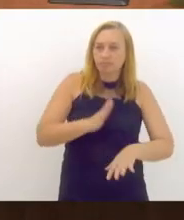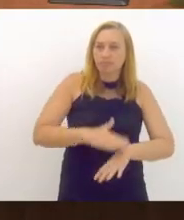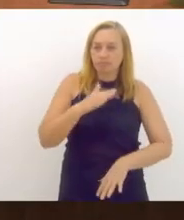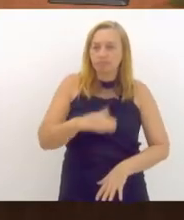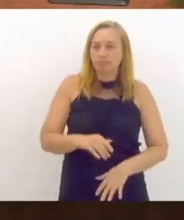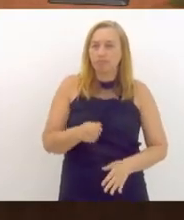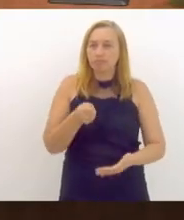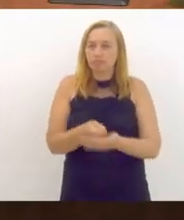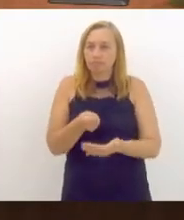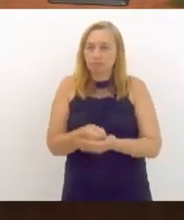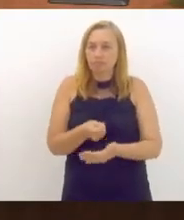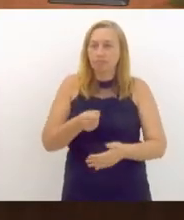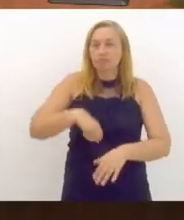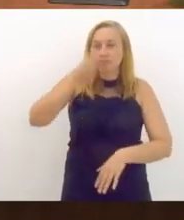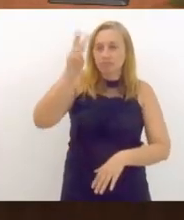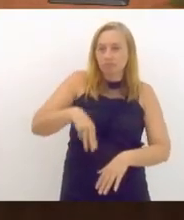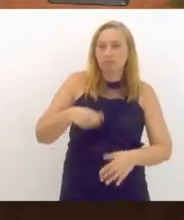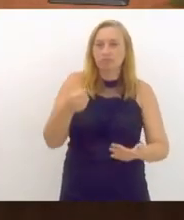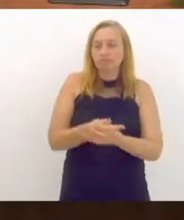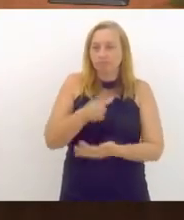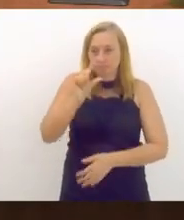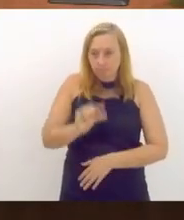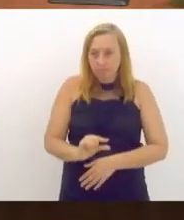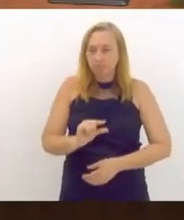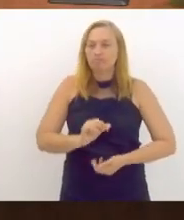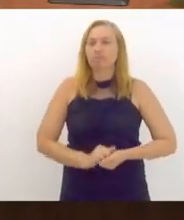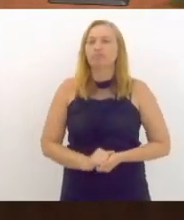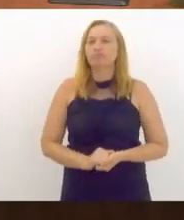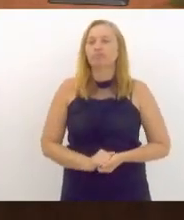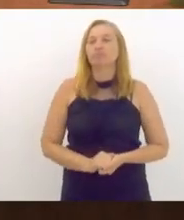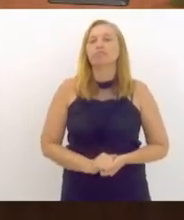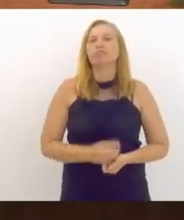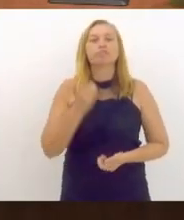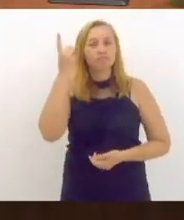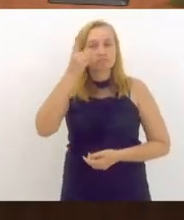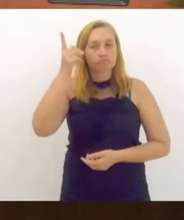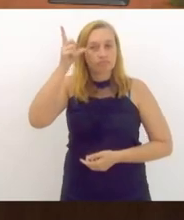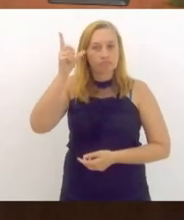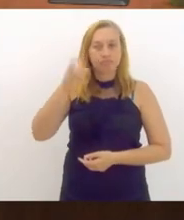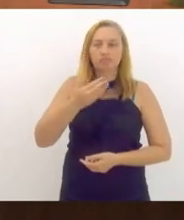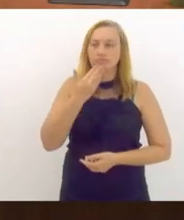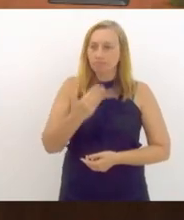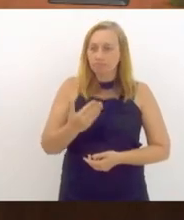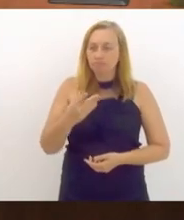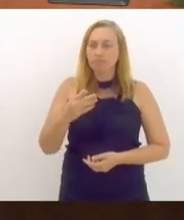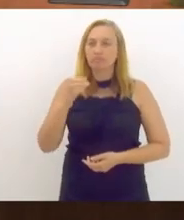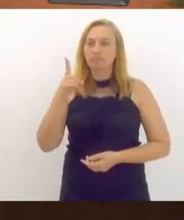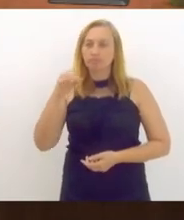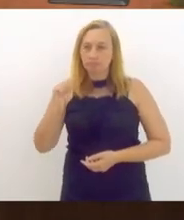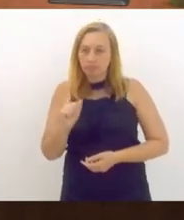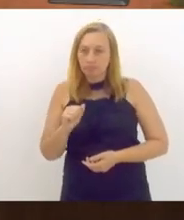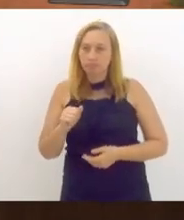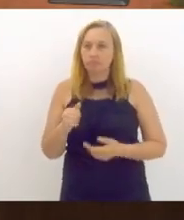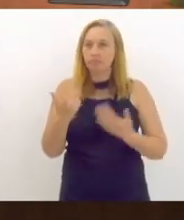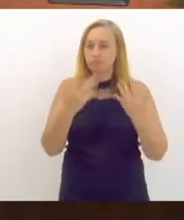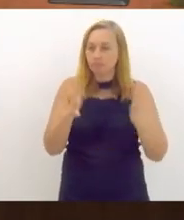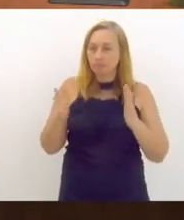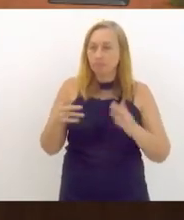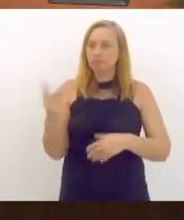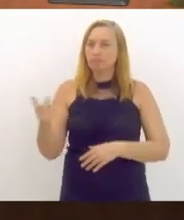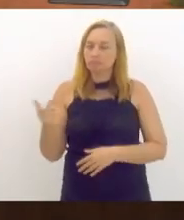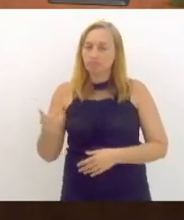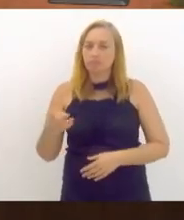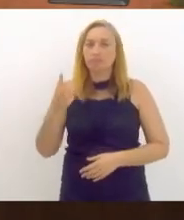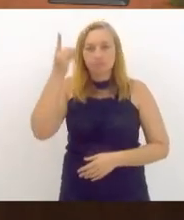cobrar quem paga menos, em termos de proporcionalidade de valor. Mas eu queria, deputada Lucinha, deputado Márcio Canella, saudar a iniciativa dos dois parlamentares